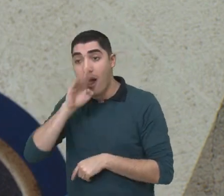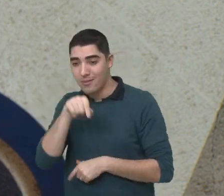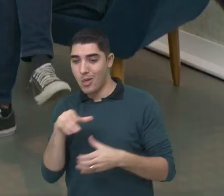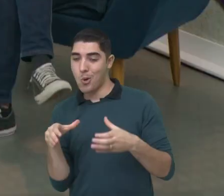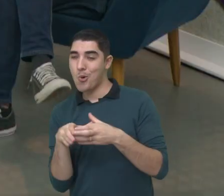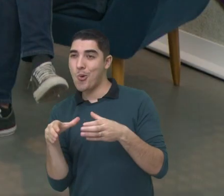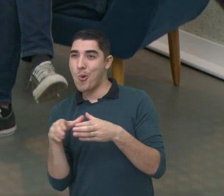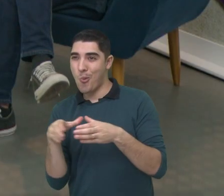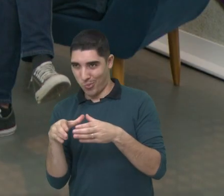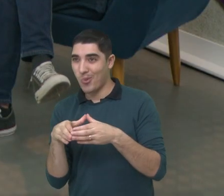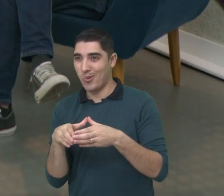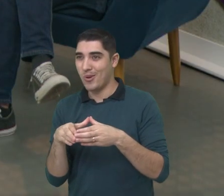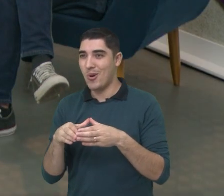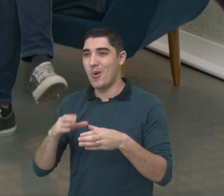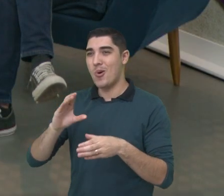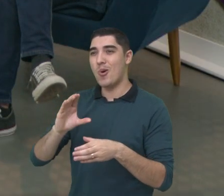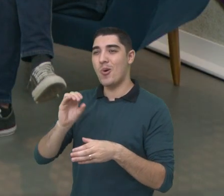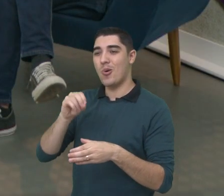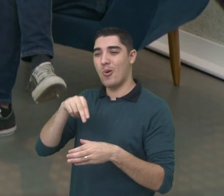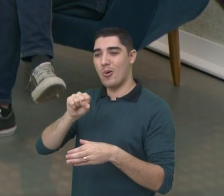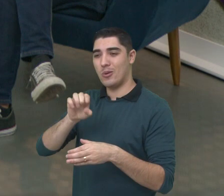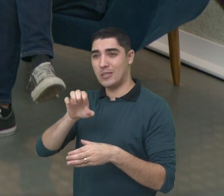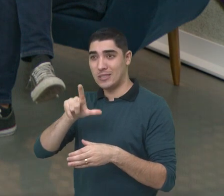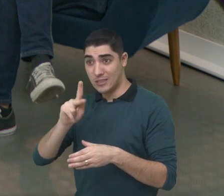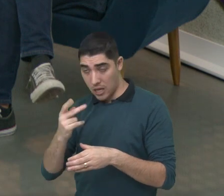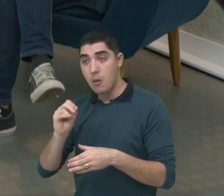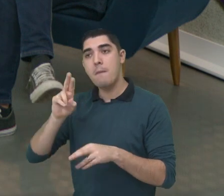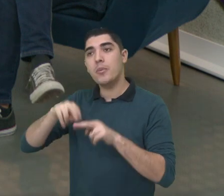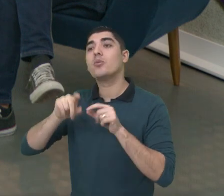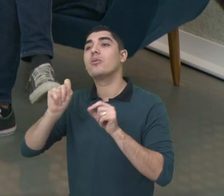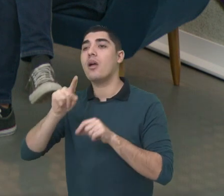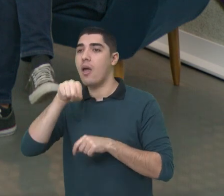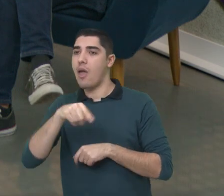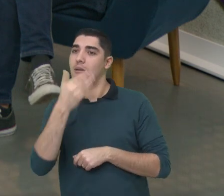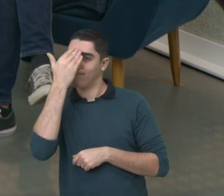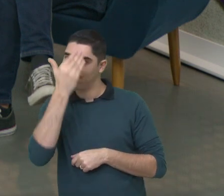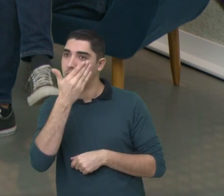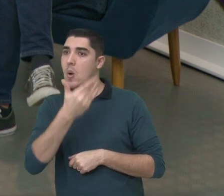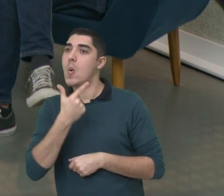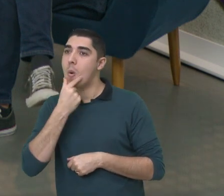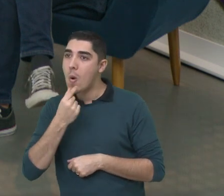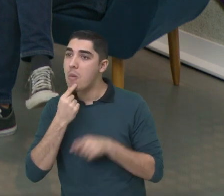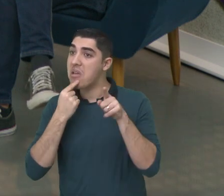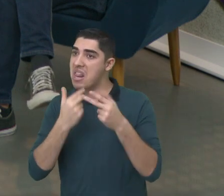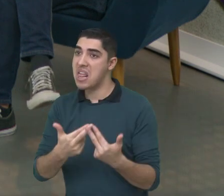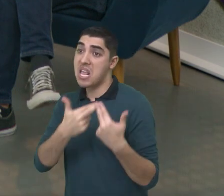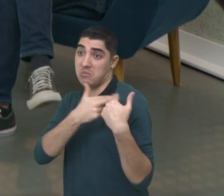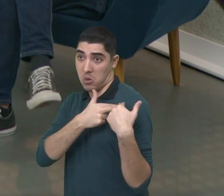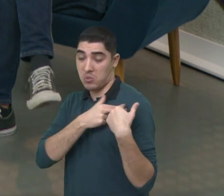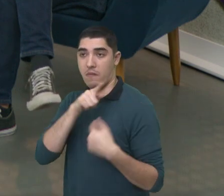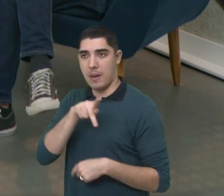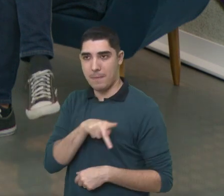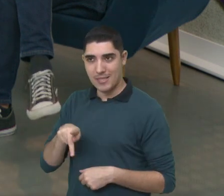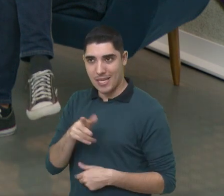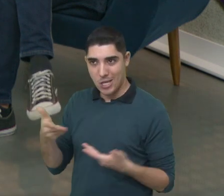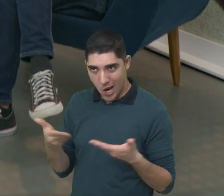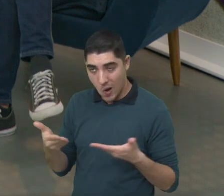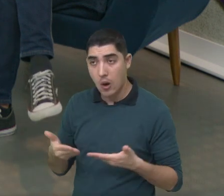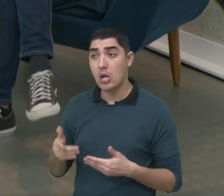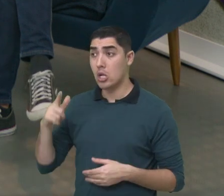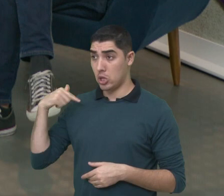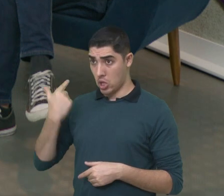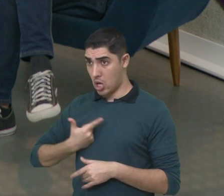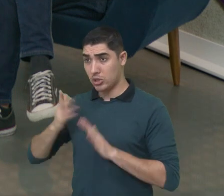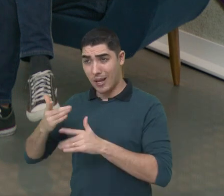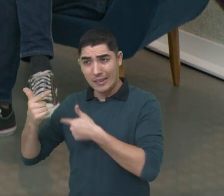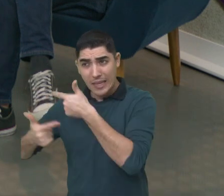de Corretores de Imóveis. Então, isso aqui nós devemos ao nosso atual presidente, que nós estamos trabalhando juntos já há muito